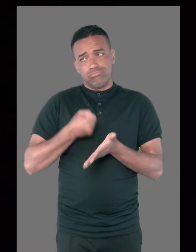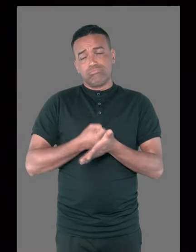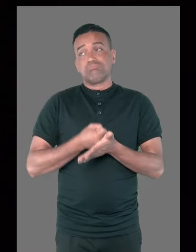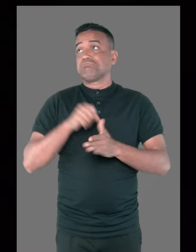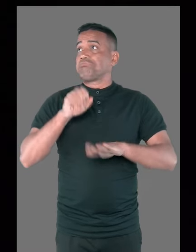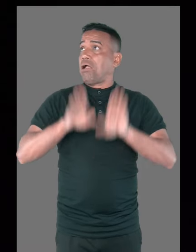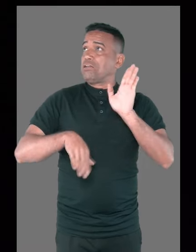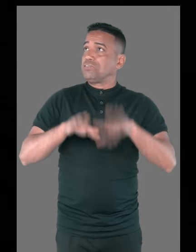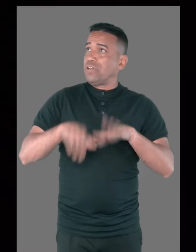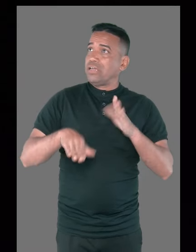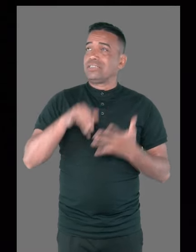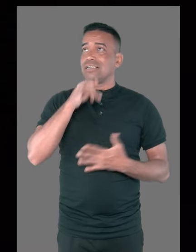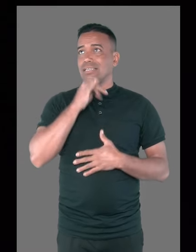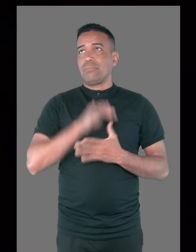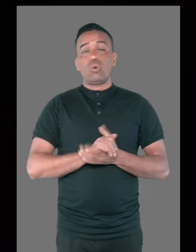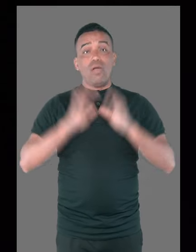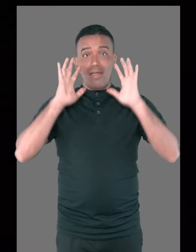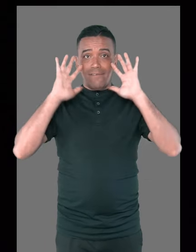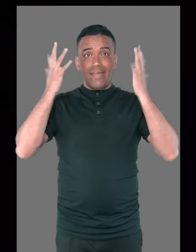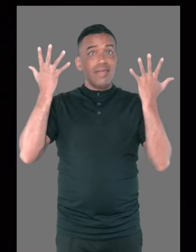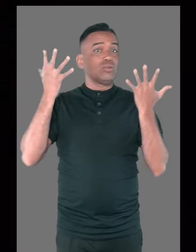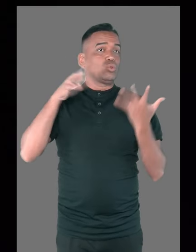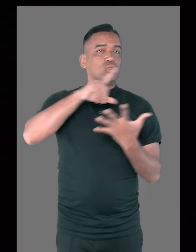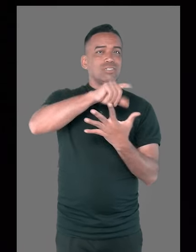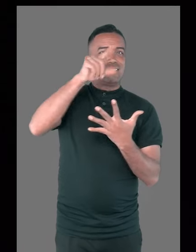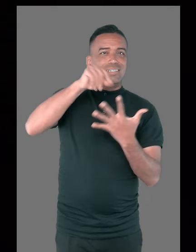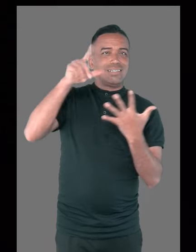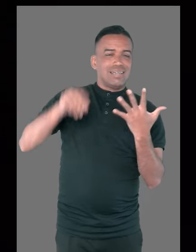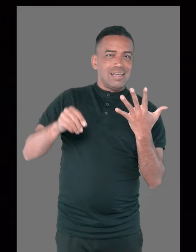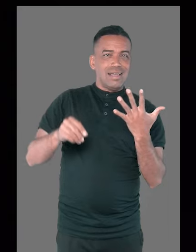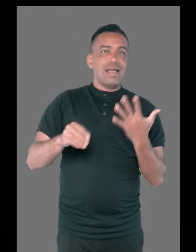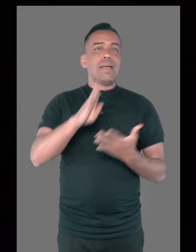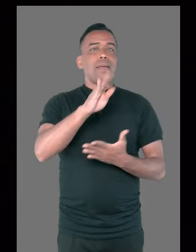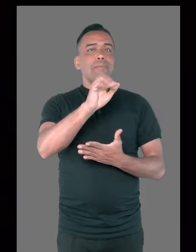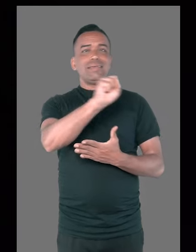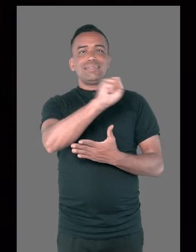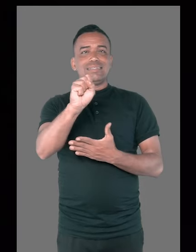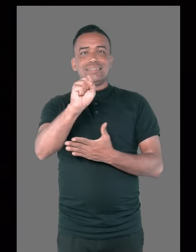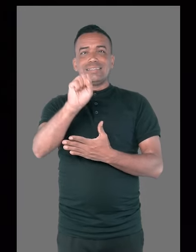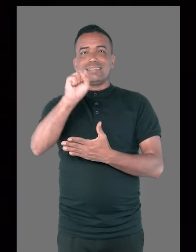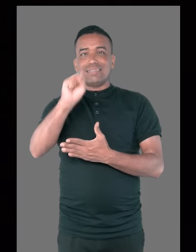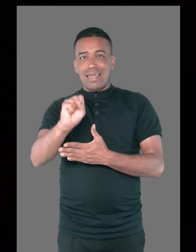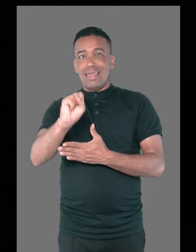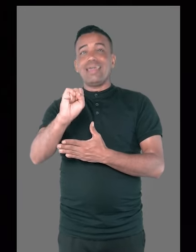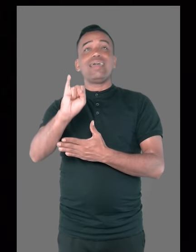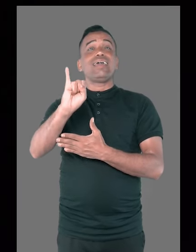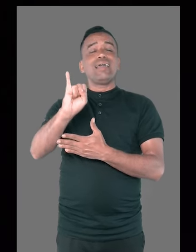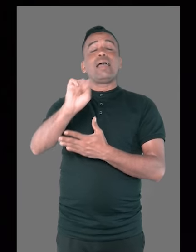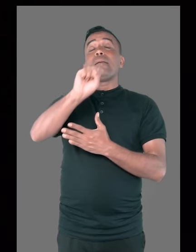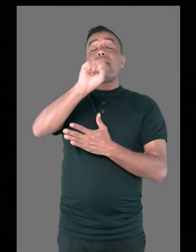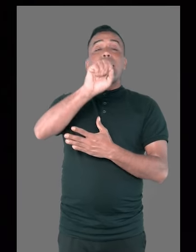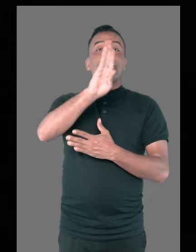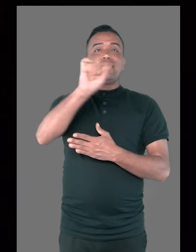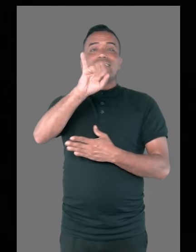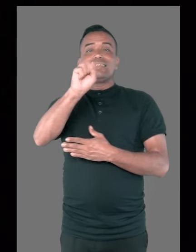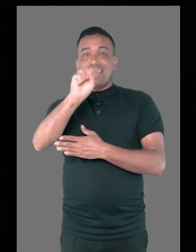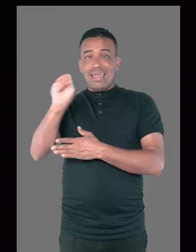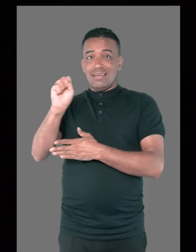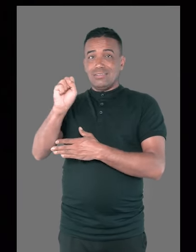às vezes, sou um curador de eventos bissexto, como disse, mas traduzo muita ficção e